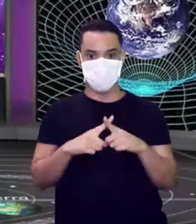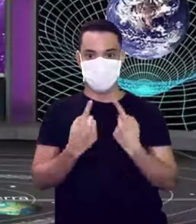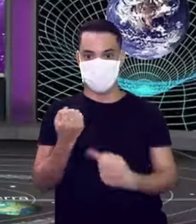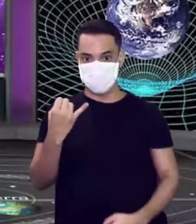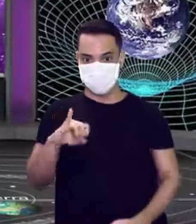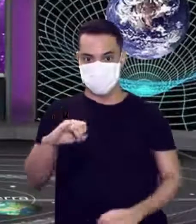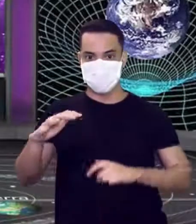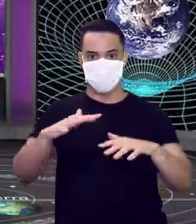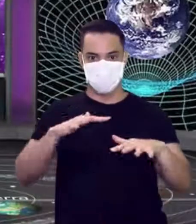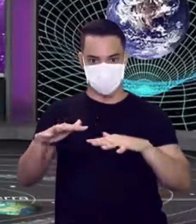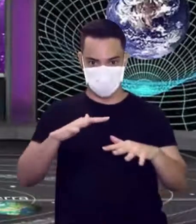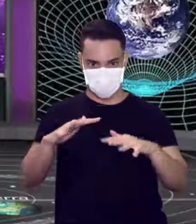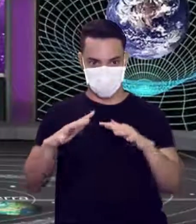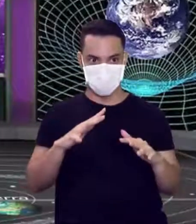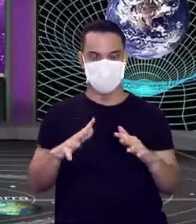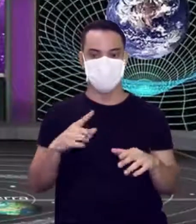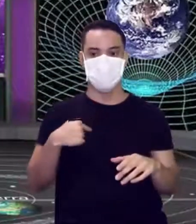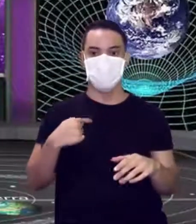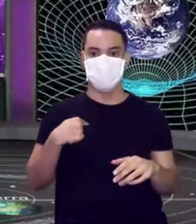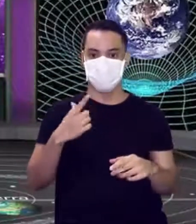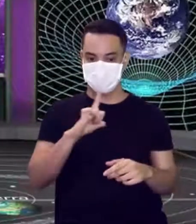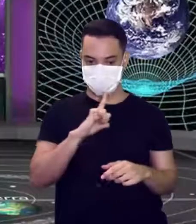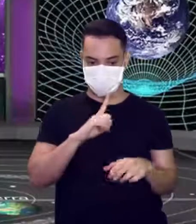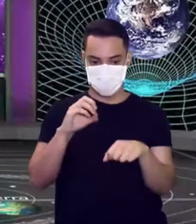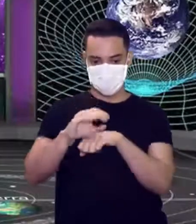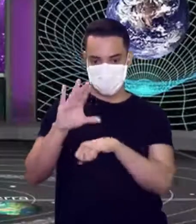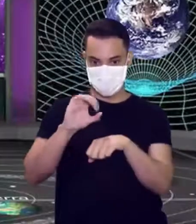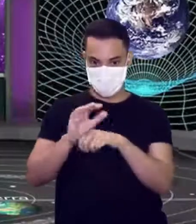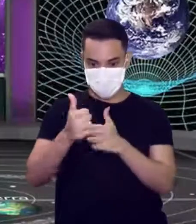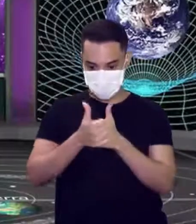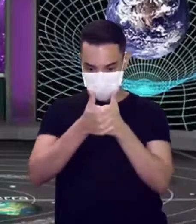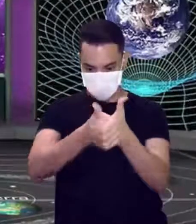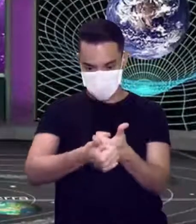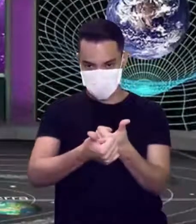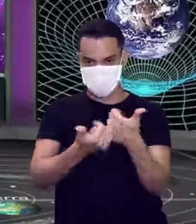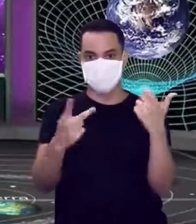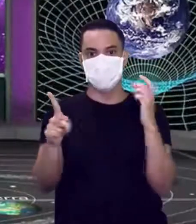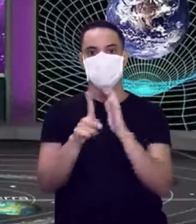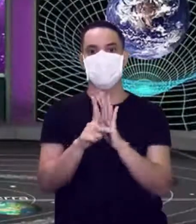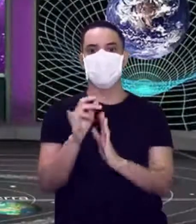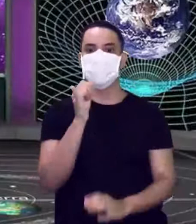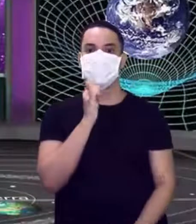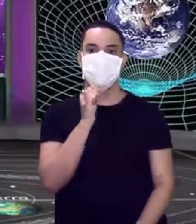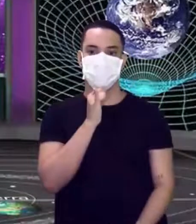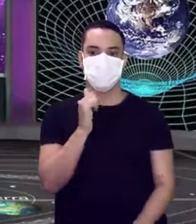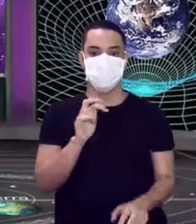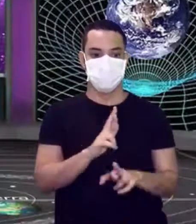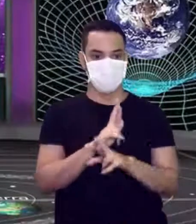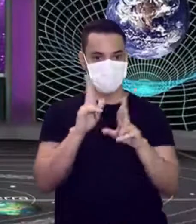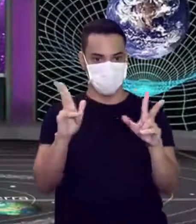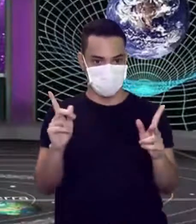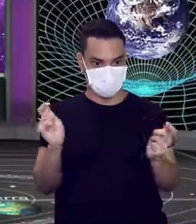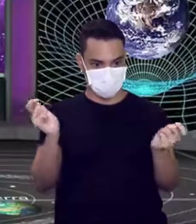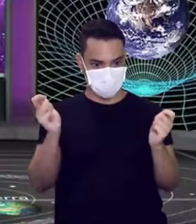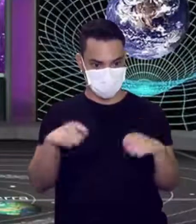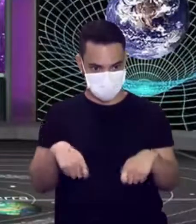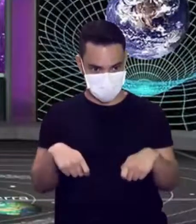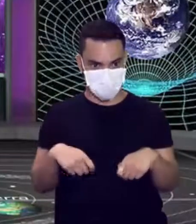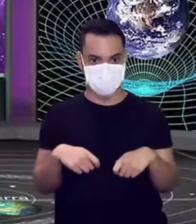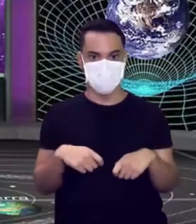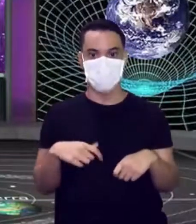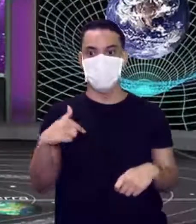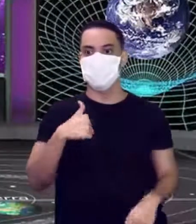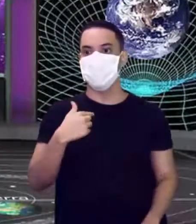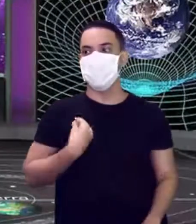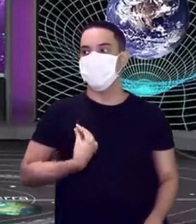o movimento das cargas e oriento, estabelecendo aí num condutor, por exemplo, uma diferença de potencial elétrico, eu